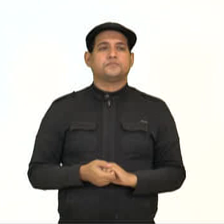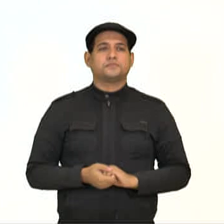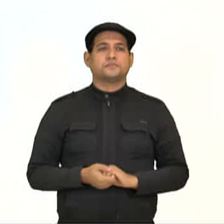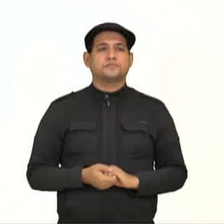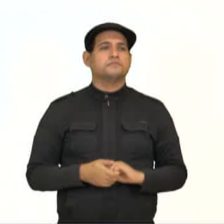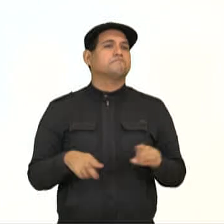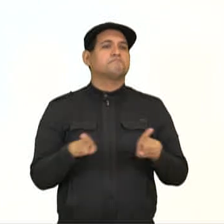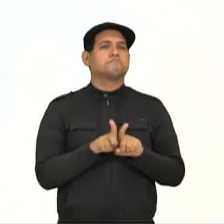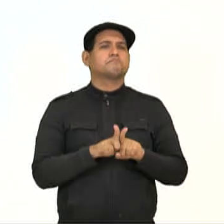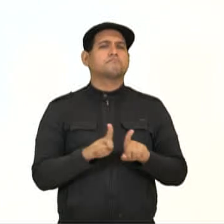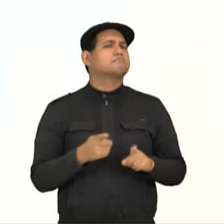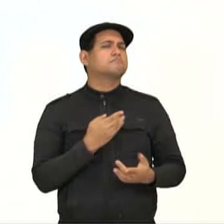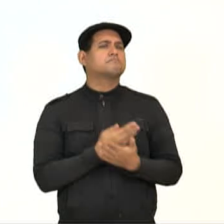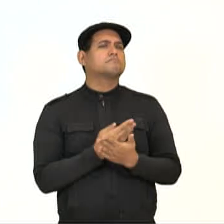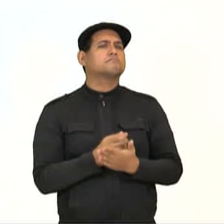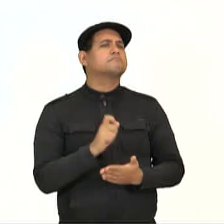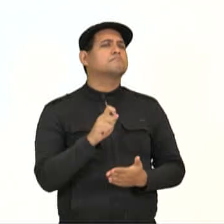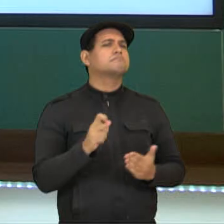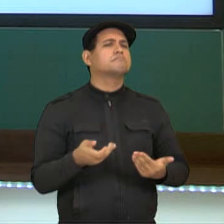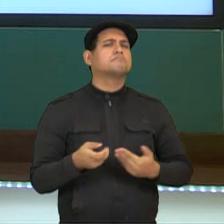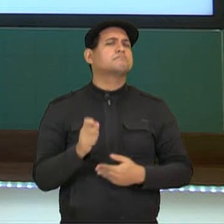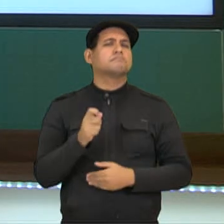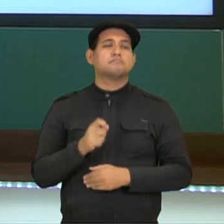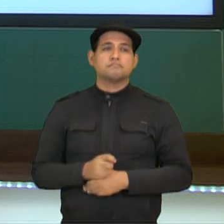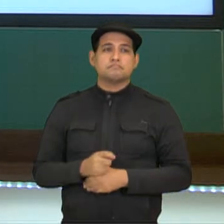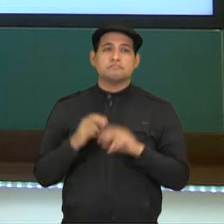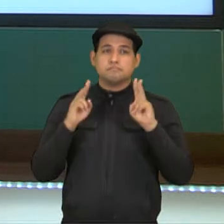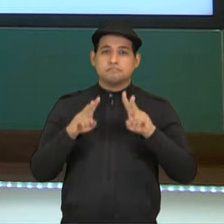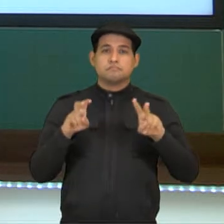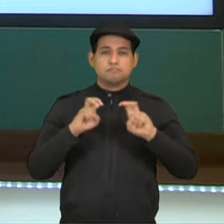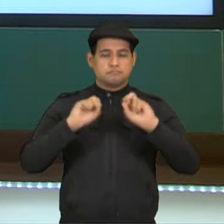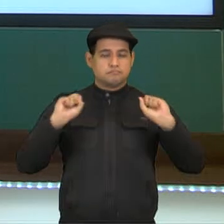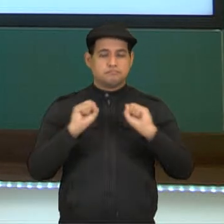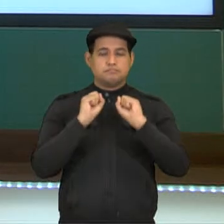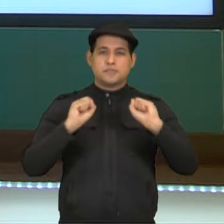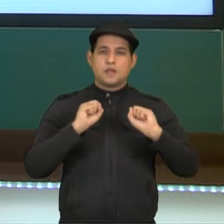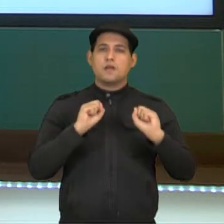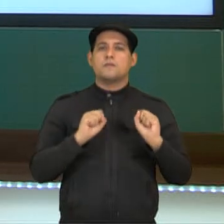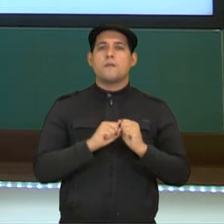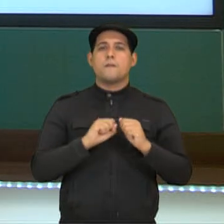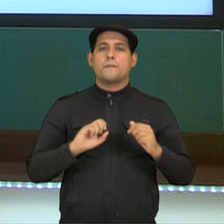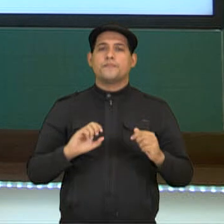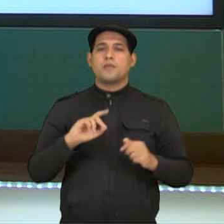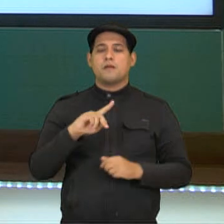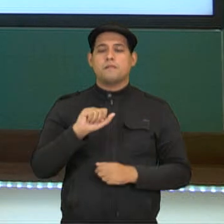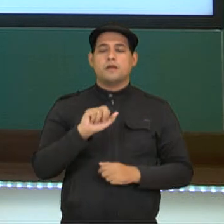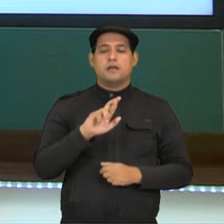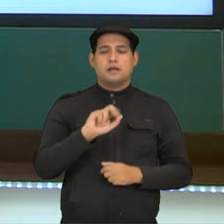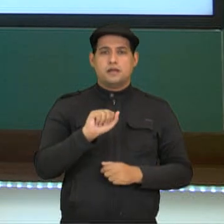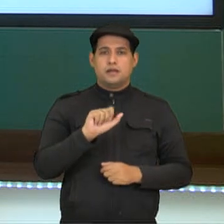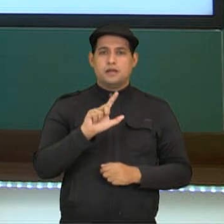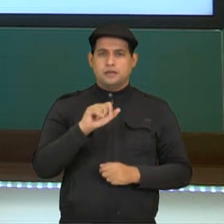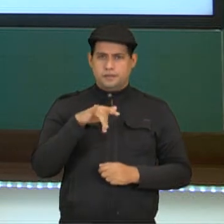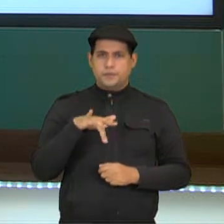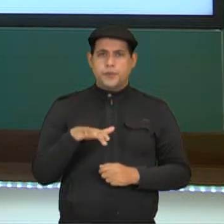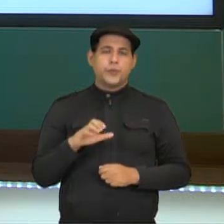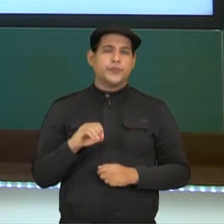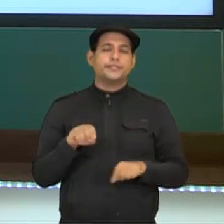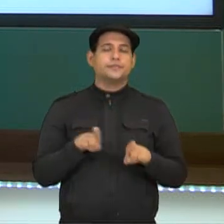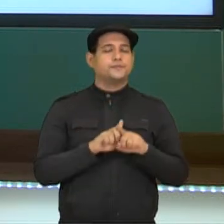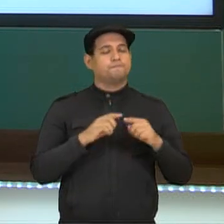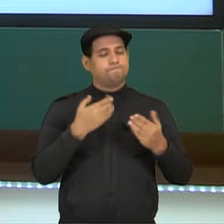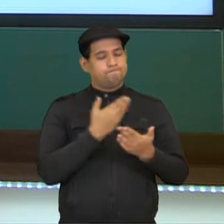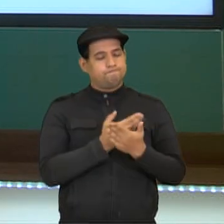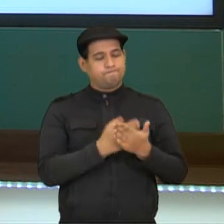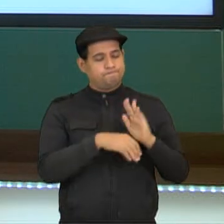E o que a gente estudou hoje? Nós estudamos sobre o atletismo paralímpico, né, não só o paralímpico, mas sobre o atletismo nós estudamos o